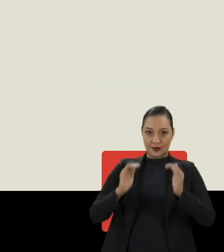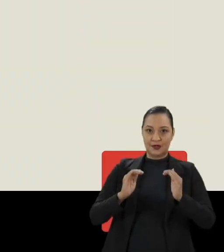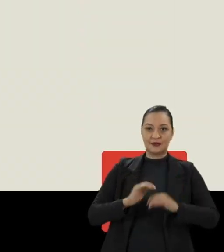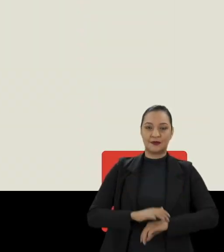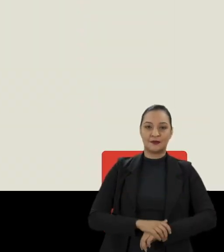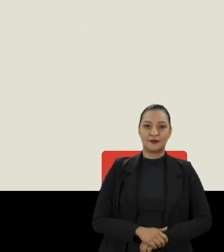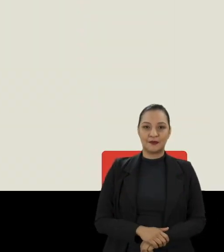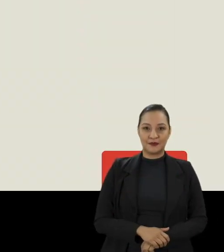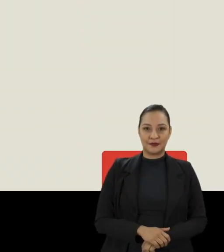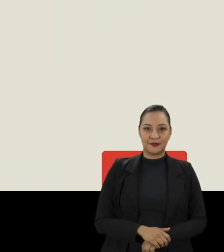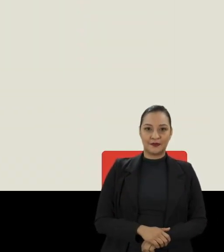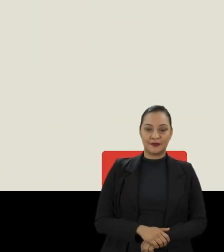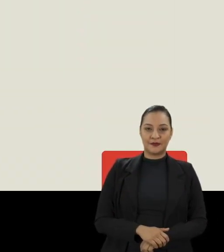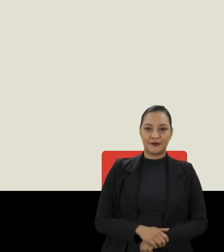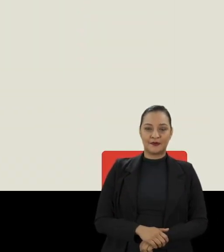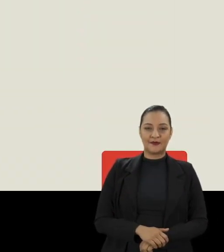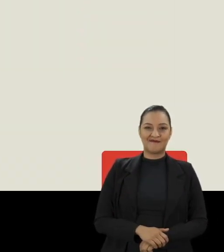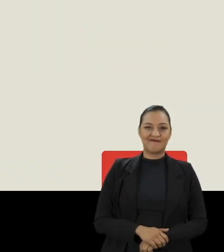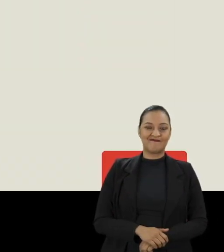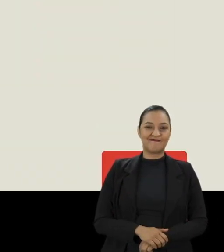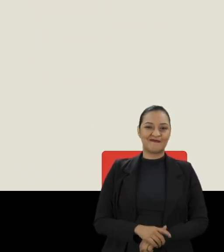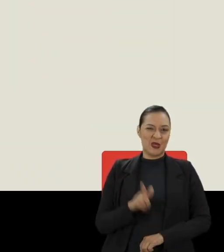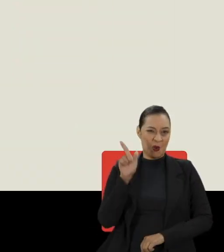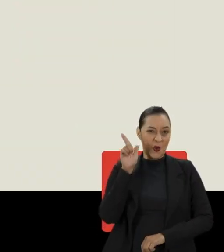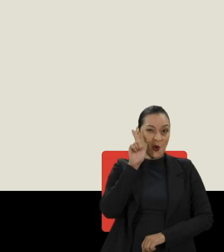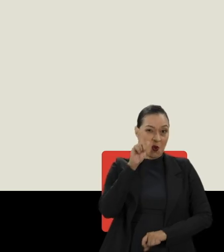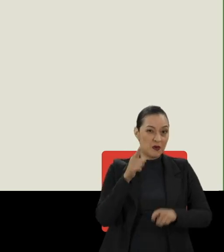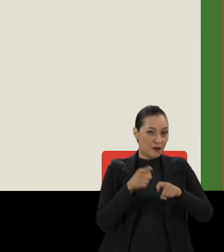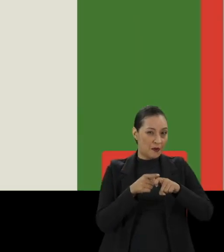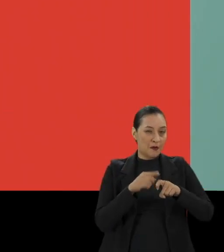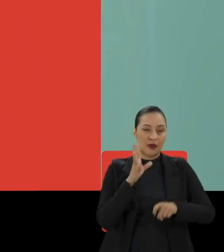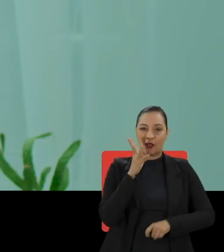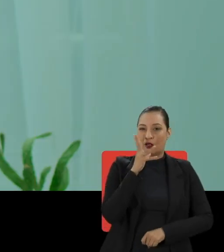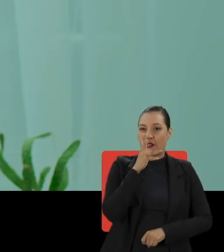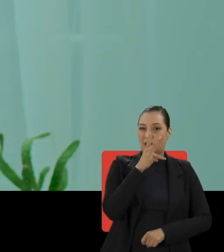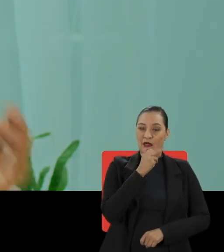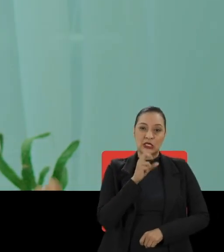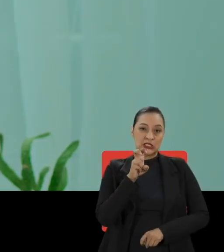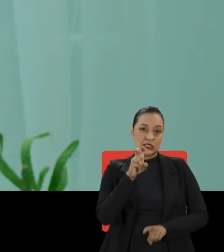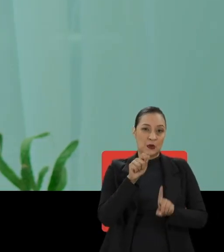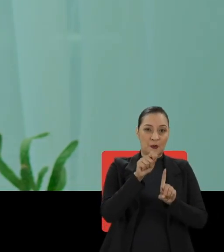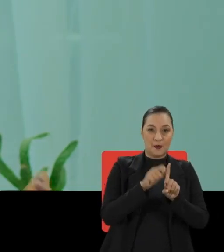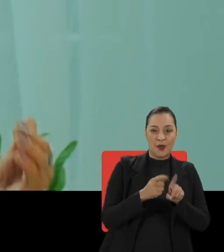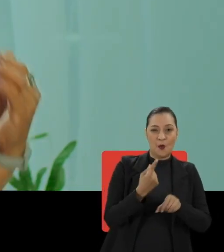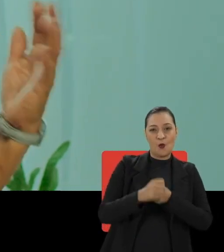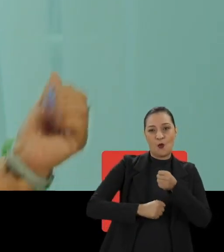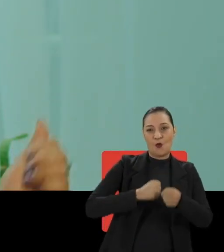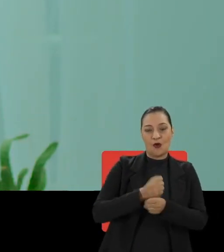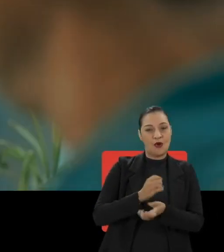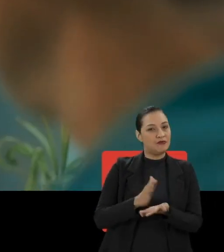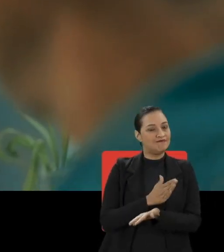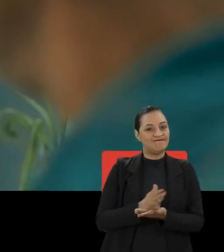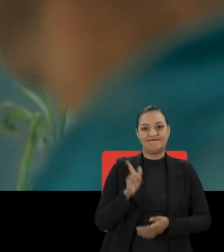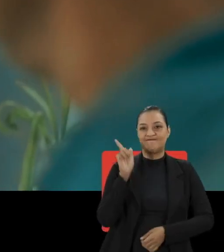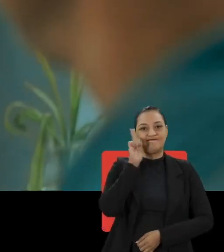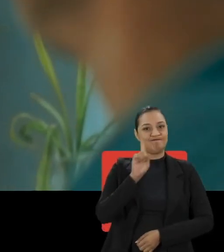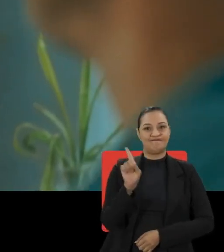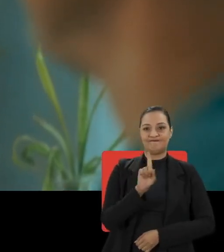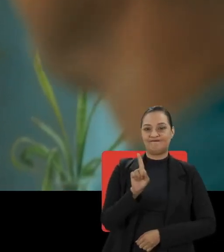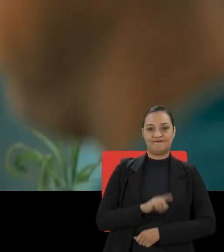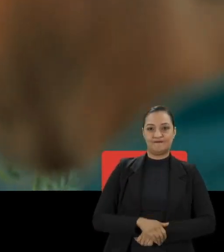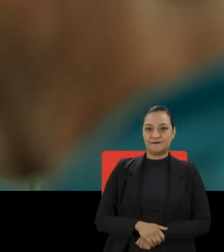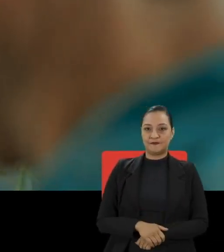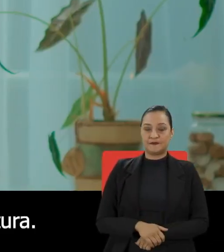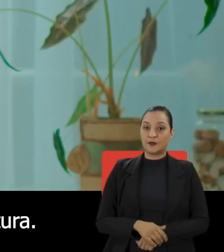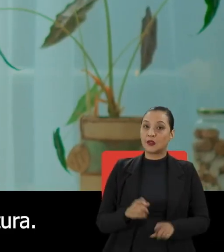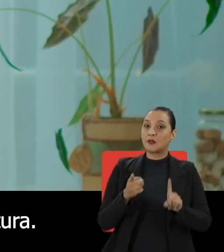Merece o respeito da população. A gente consegue uma consulta por 5 meses, 1 ano, e às vezes as pessoas